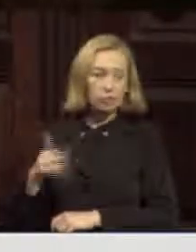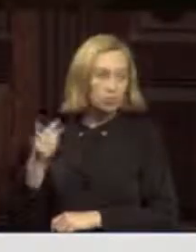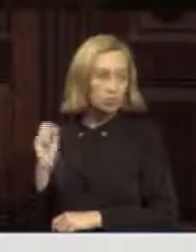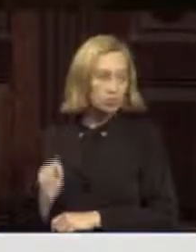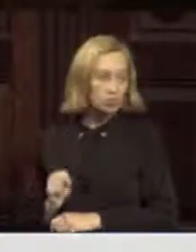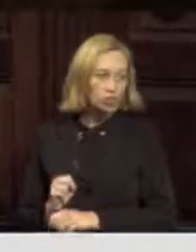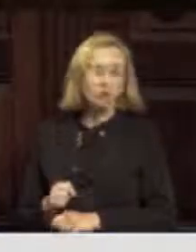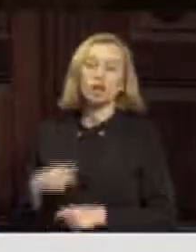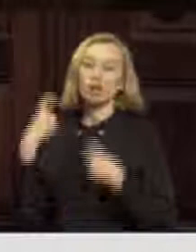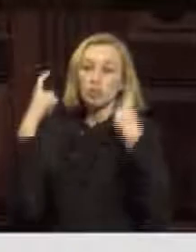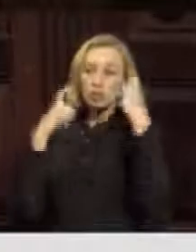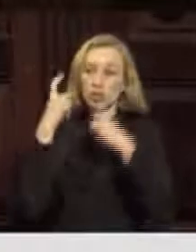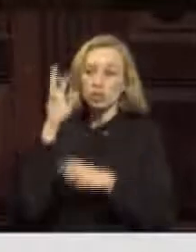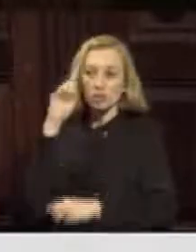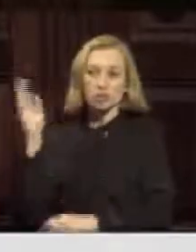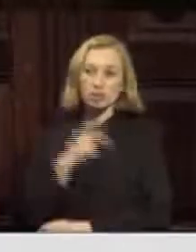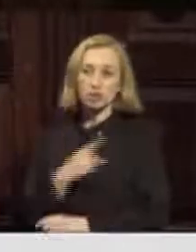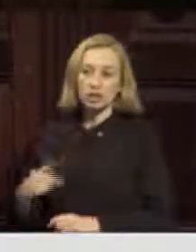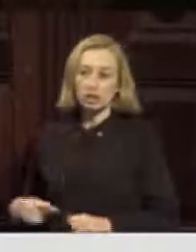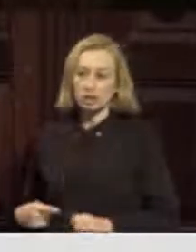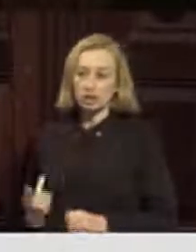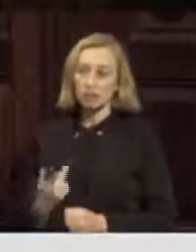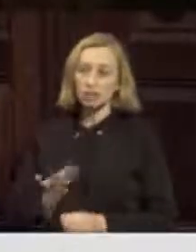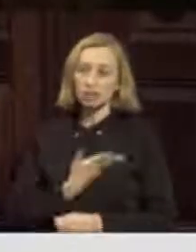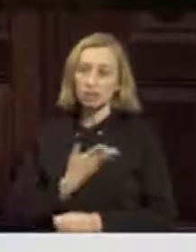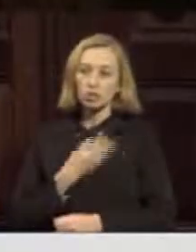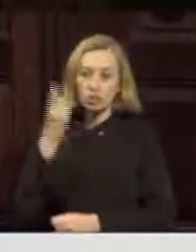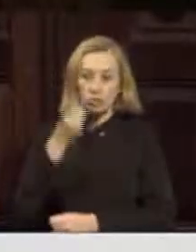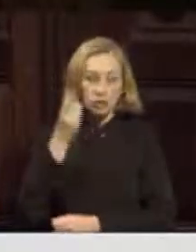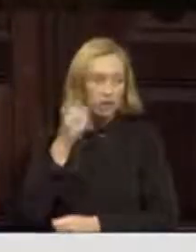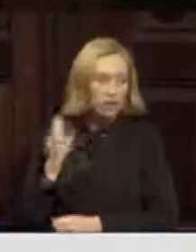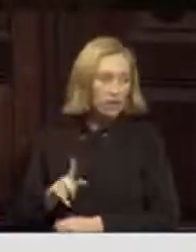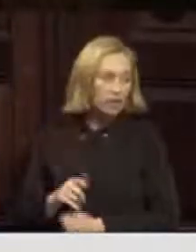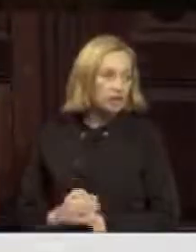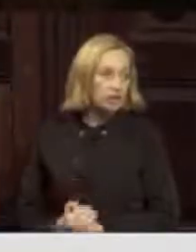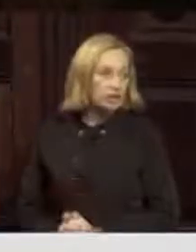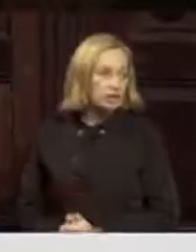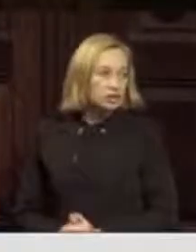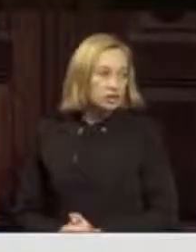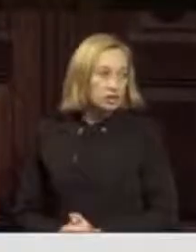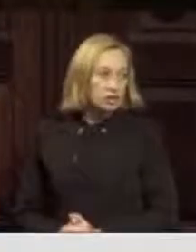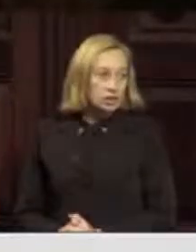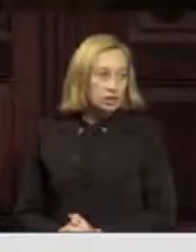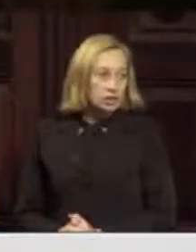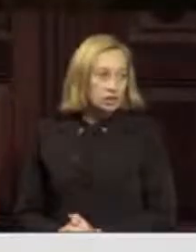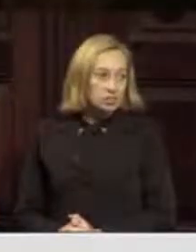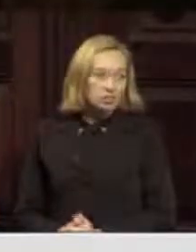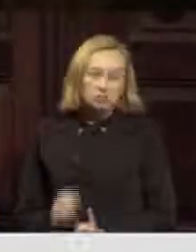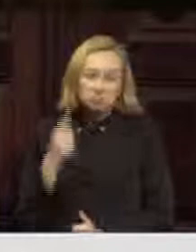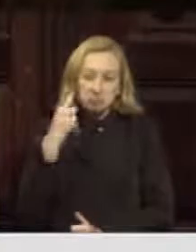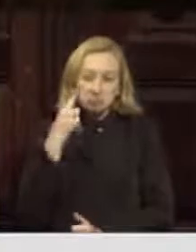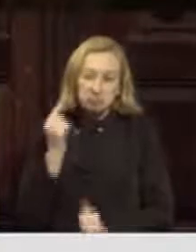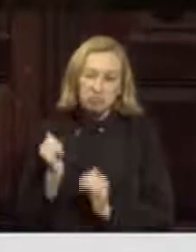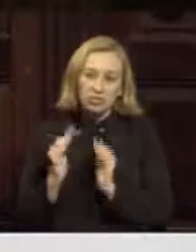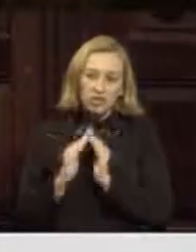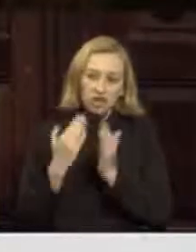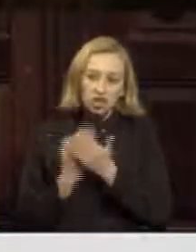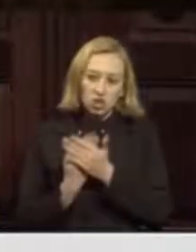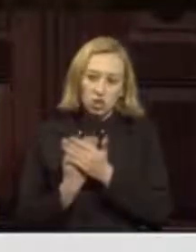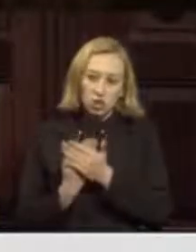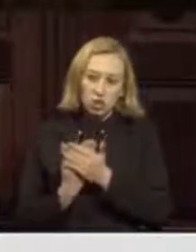e a preocupação, presidente, senhoras e senhores deputados, da direção é: será que a escola funcionará ano que vem?